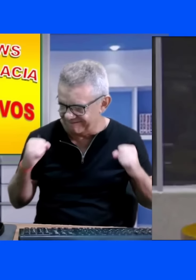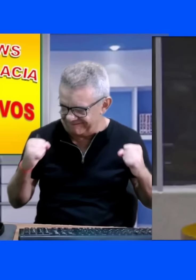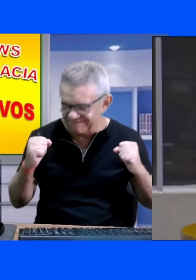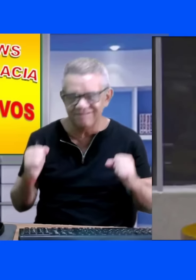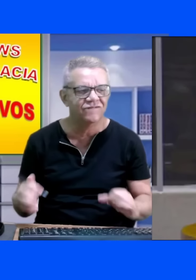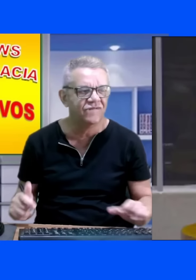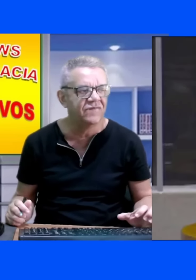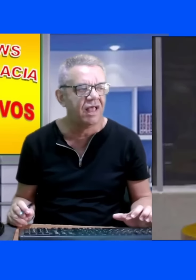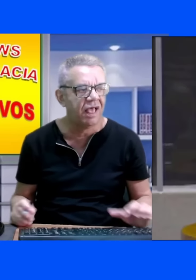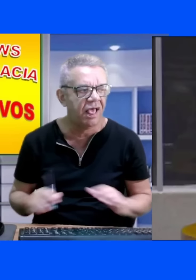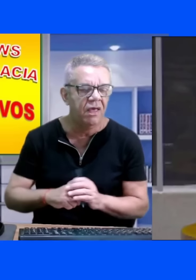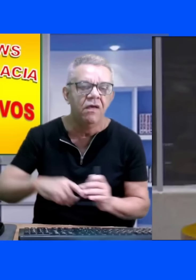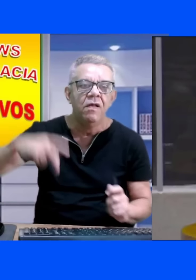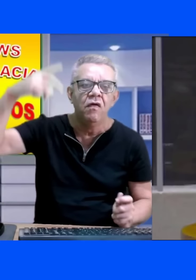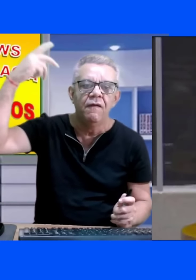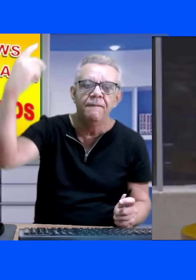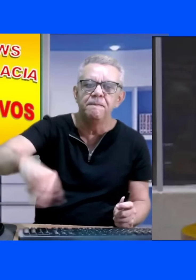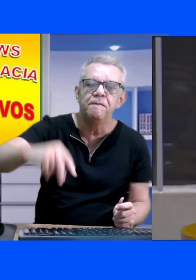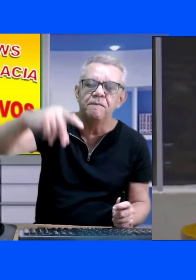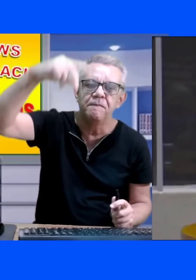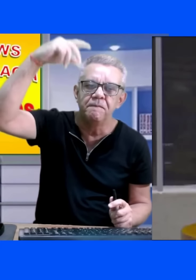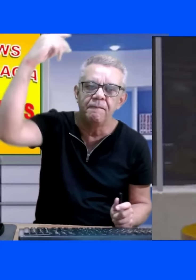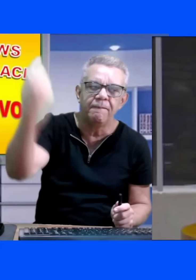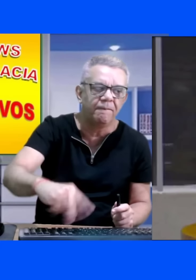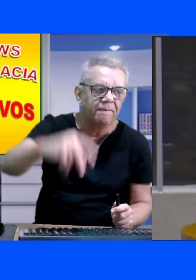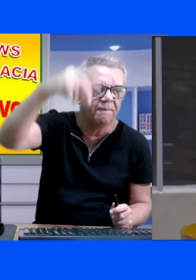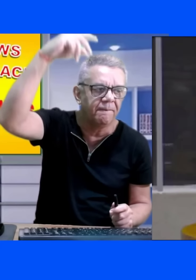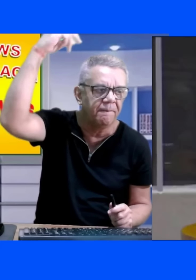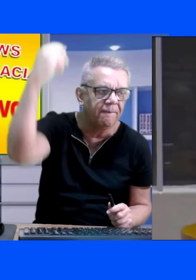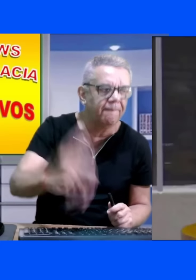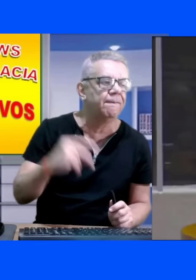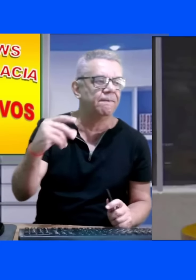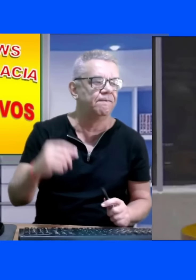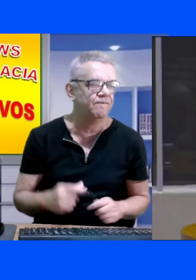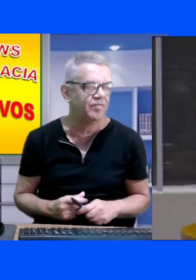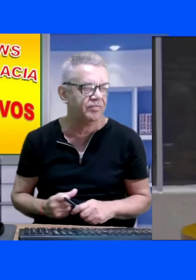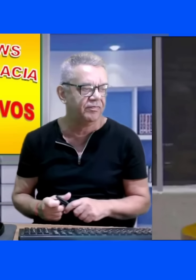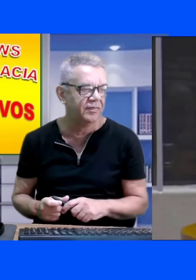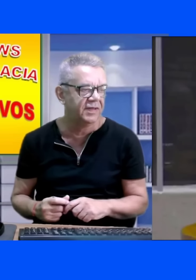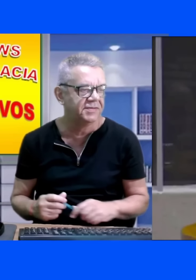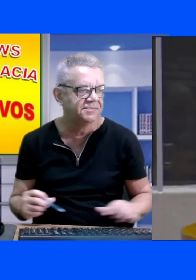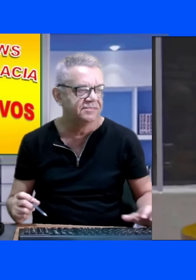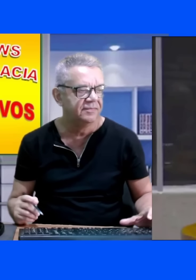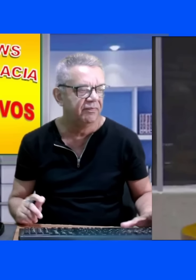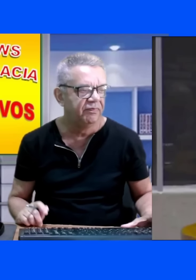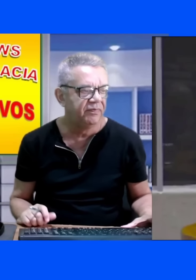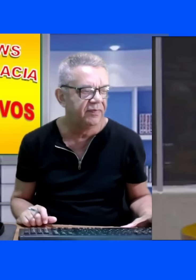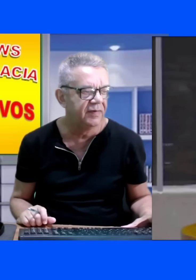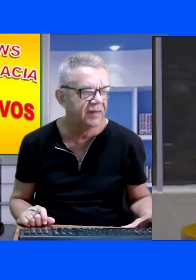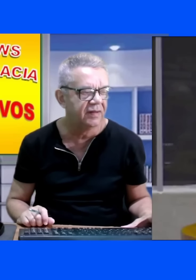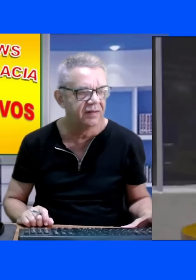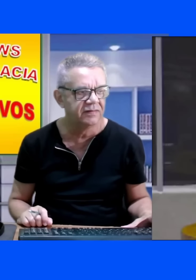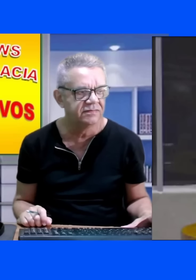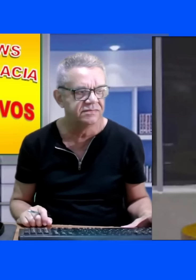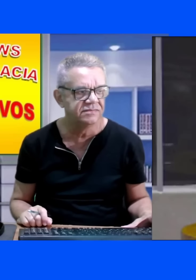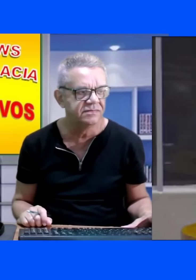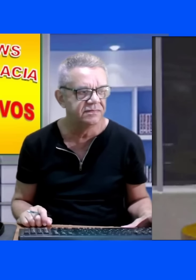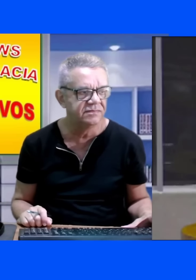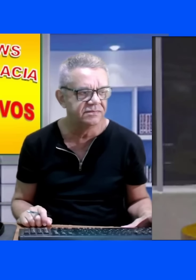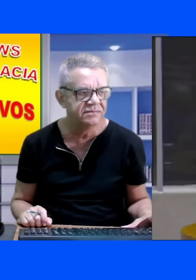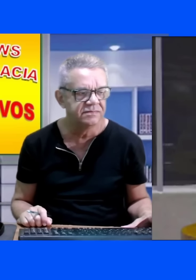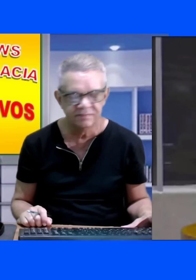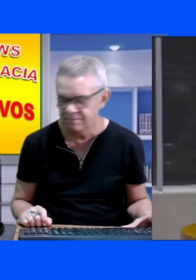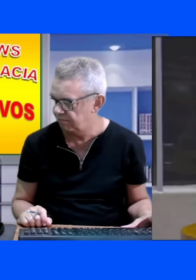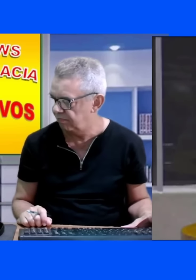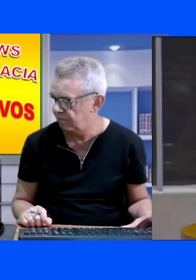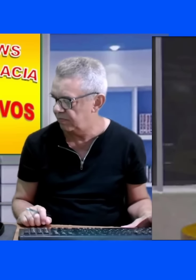sendo investigado. Esse discurso do deputado Gaia de que é uma perseguição política, imagino eu que não vai